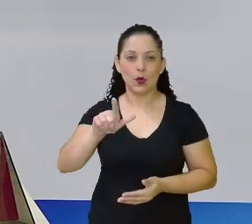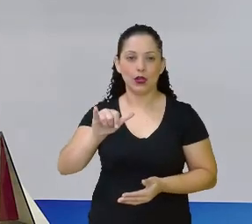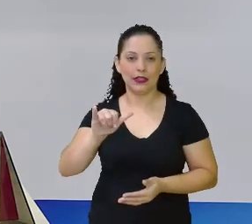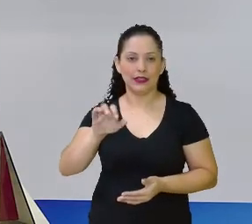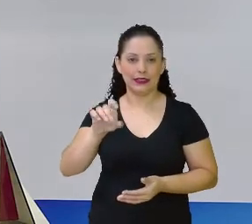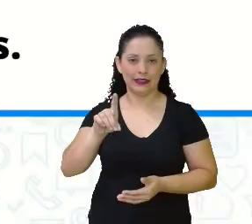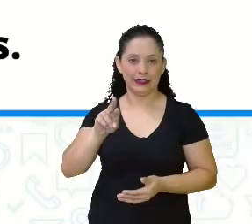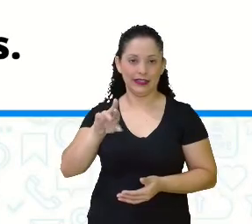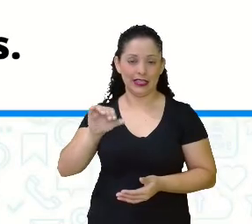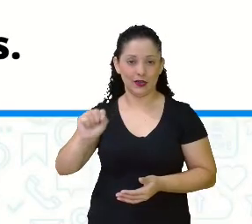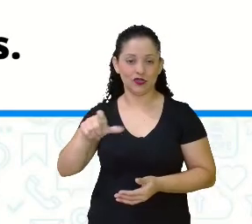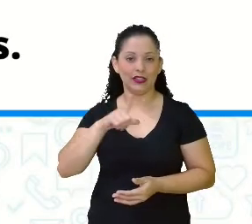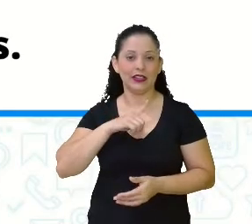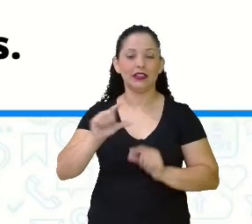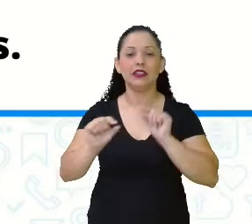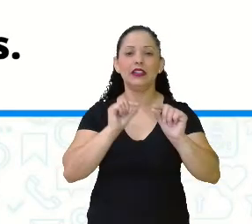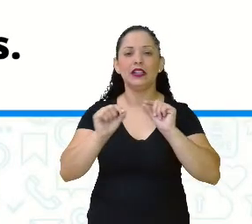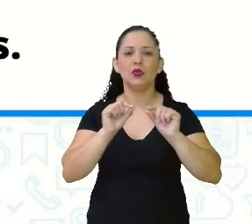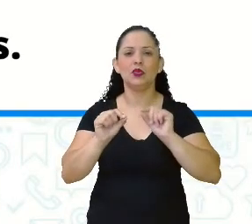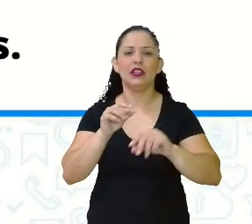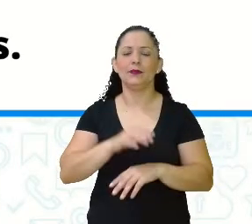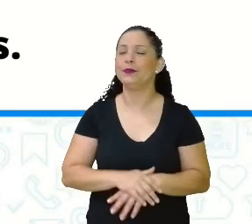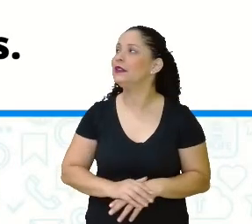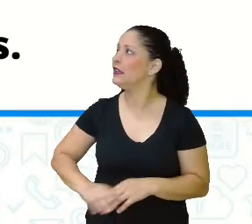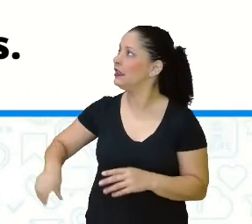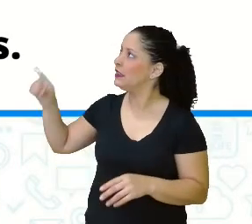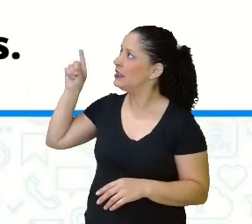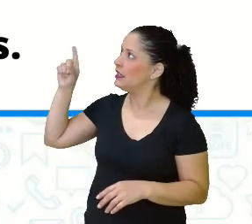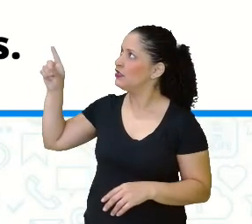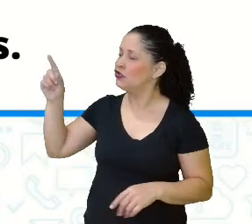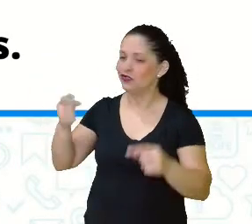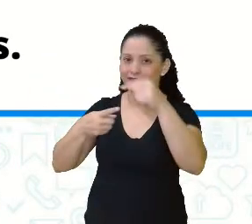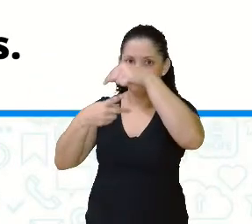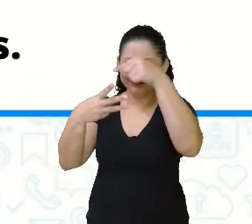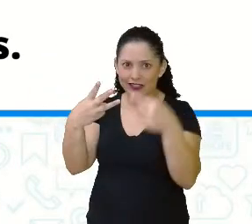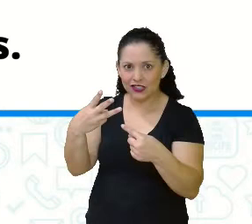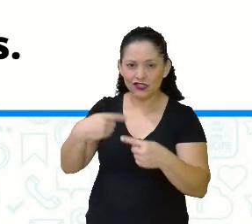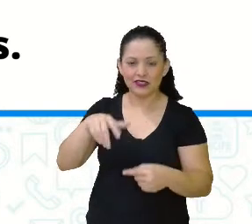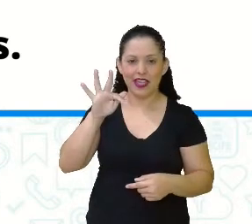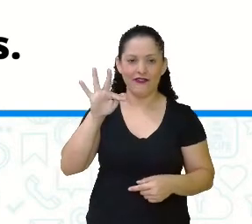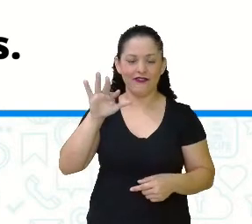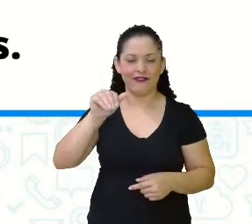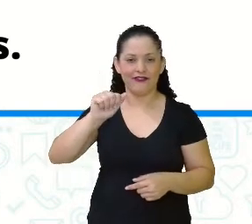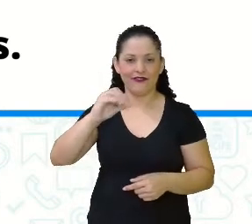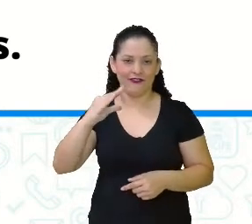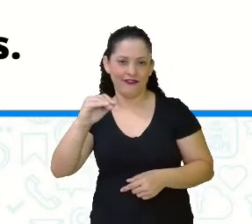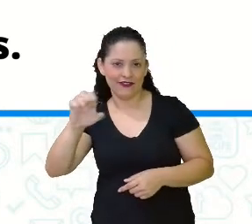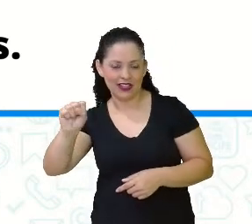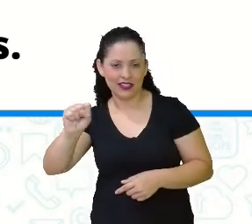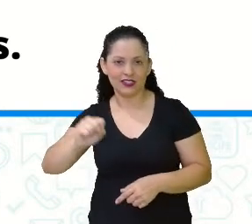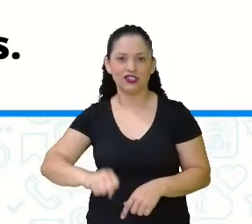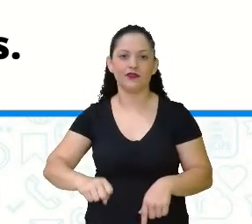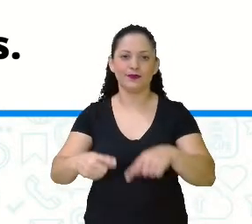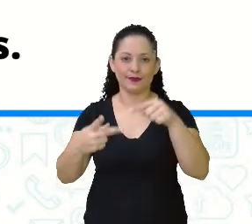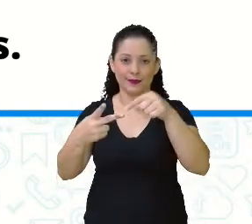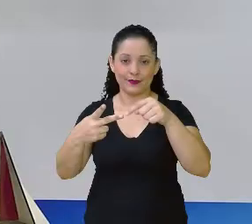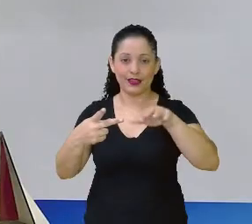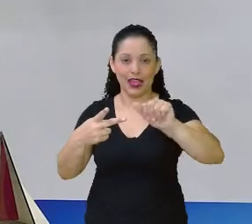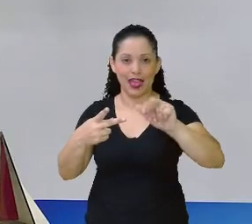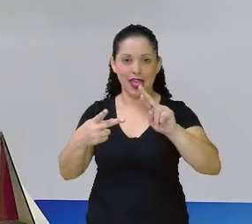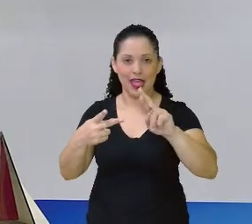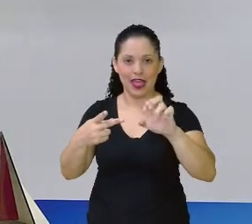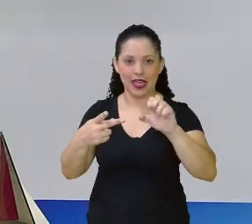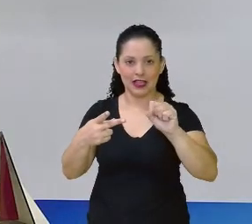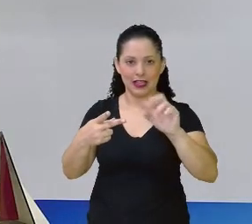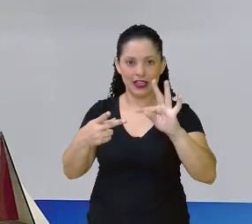faces, arestas e vértices. Todos os poliedros, eles são formados por faces,